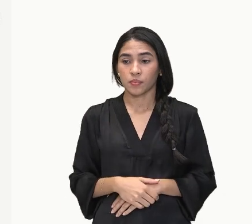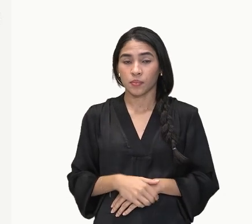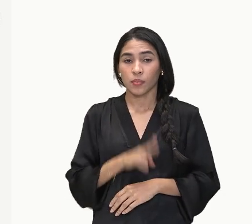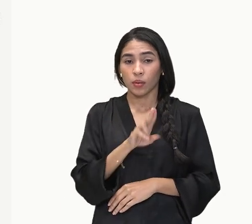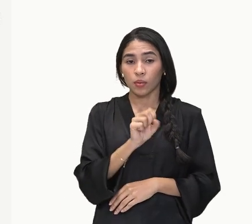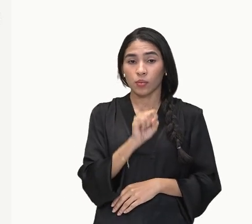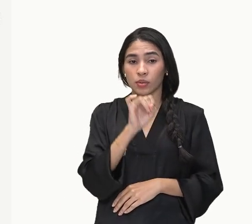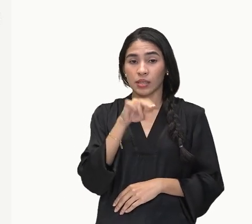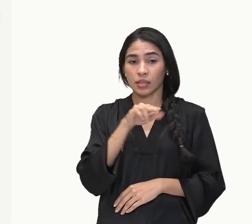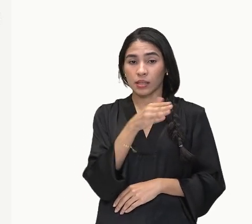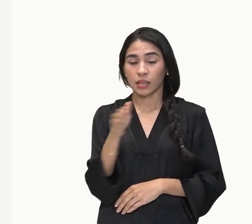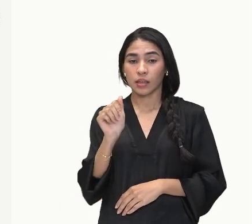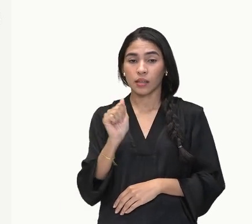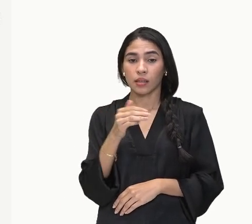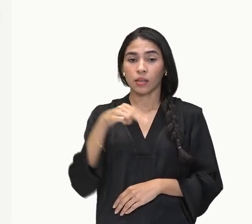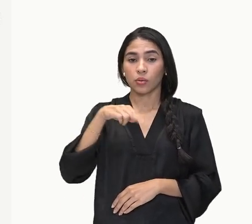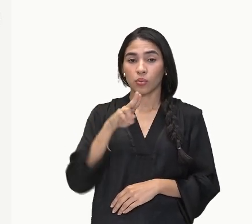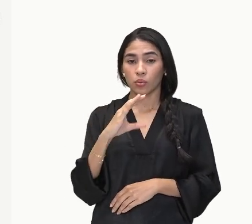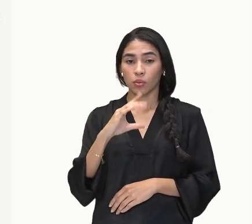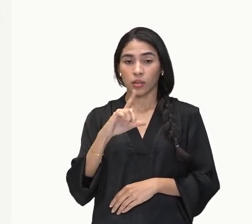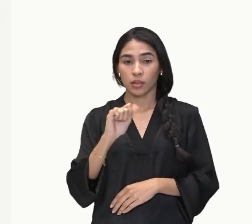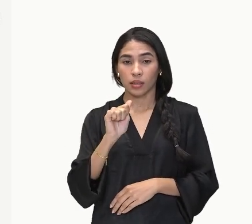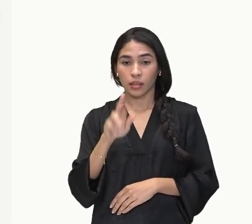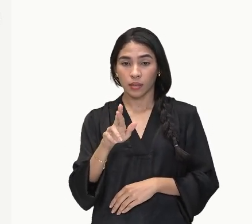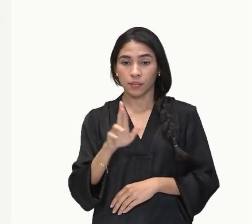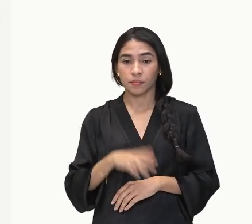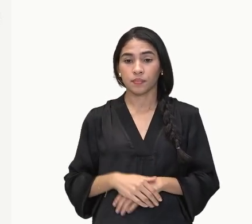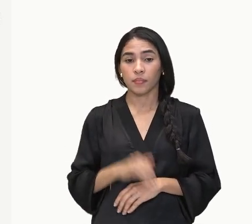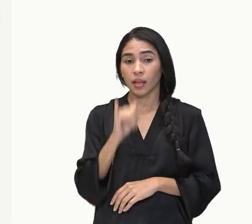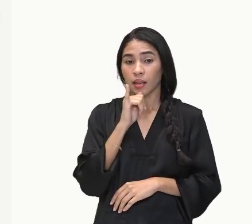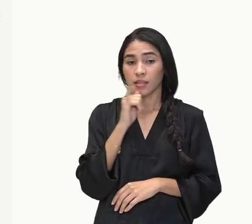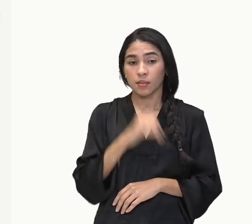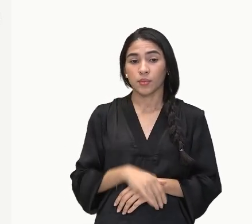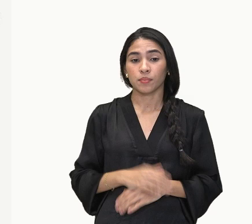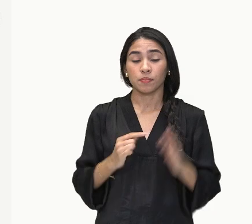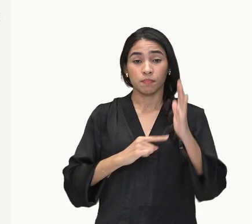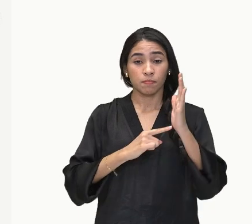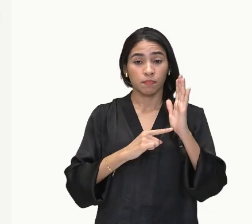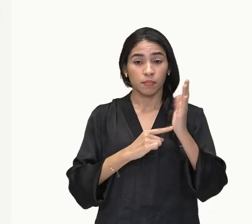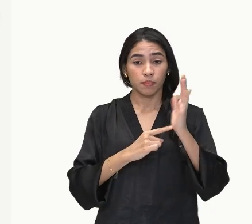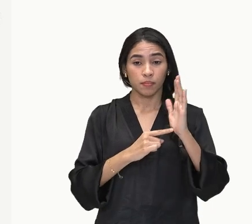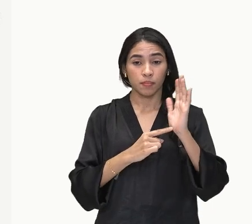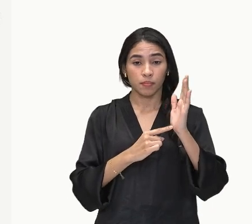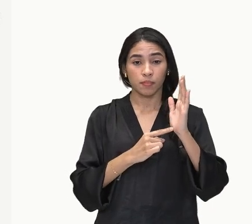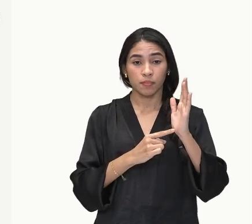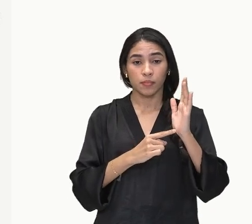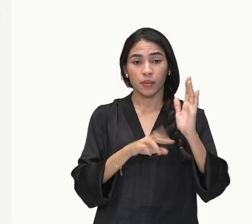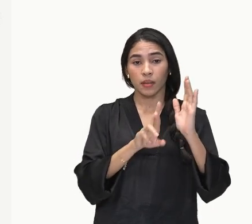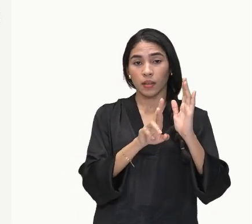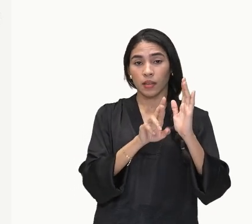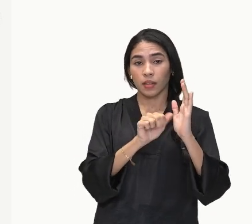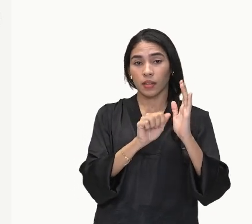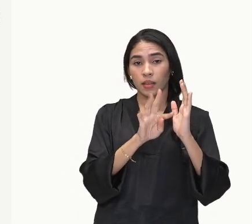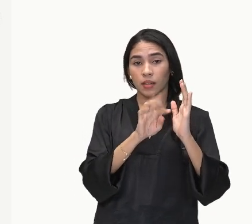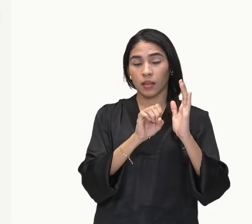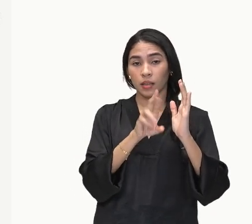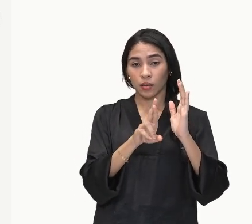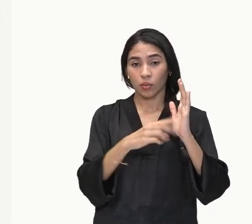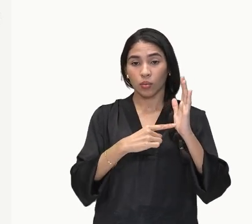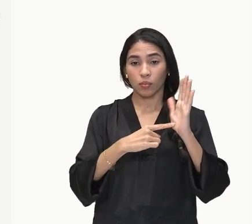usina nuclear. Né? Então, a gente inicia aqui por esse reator, né? Essa região aqui que quando ela é